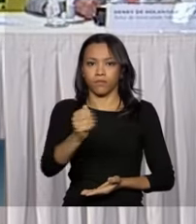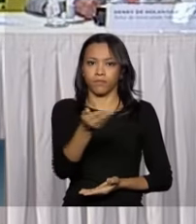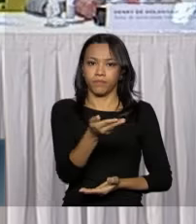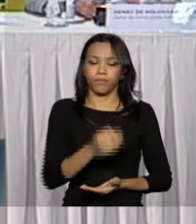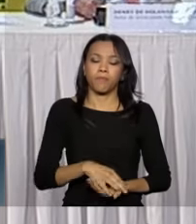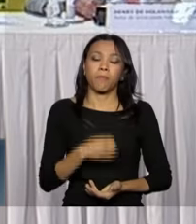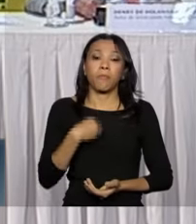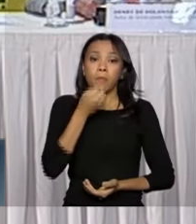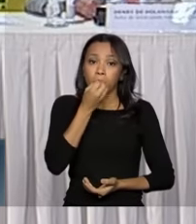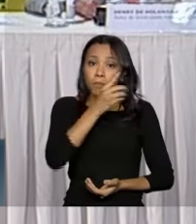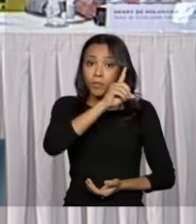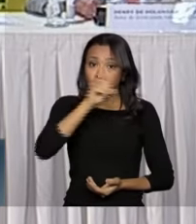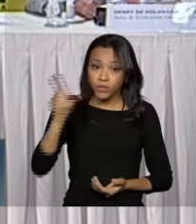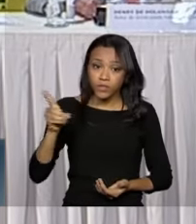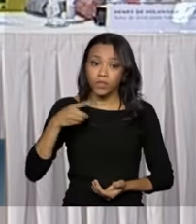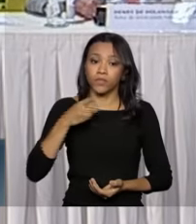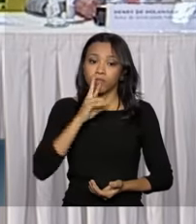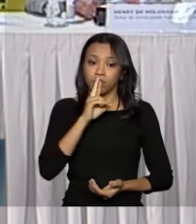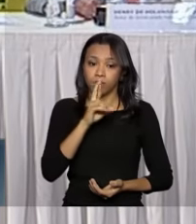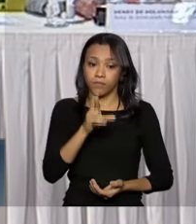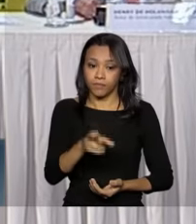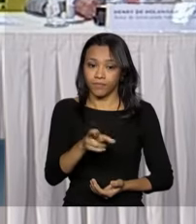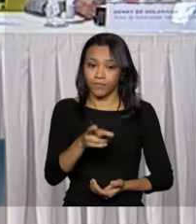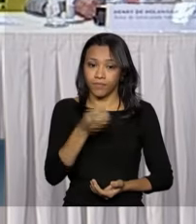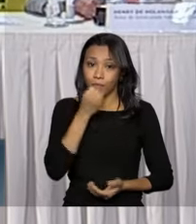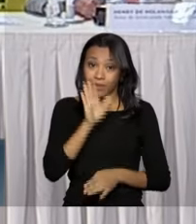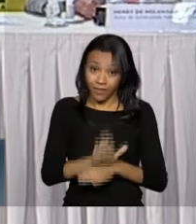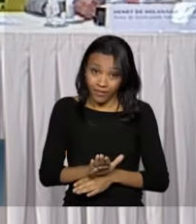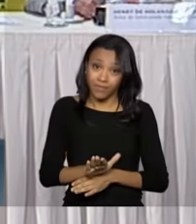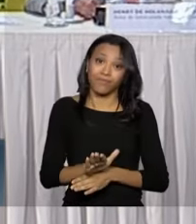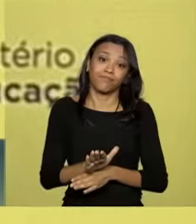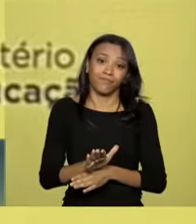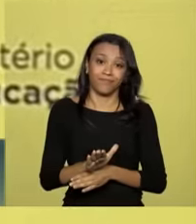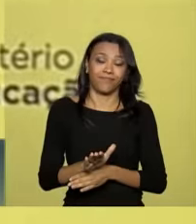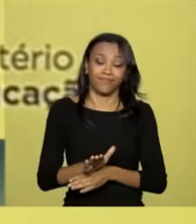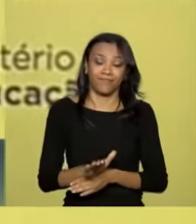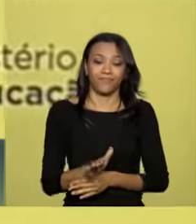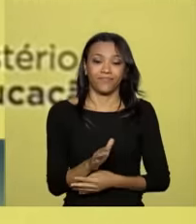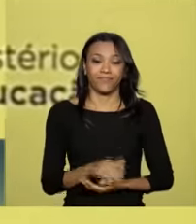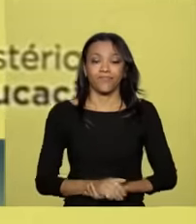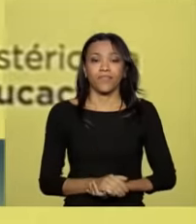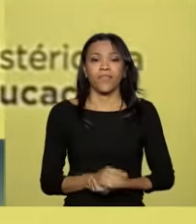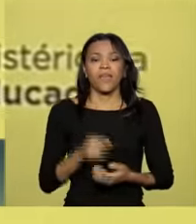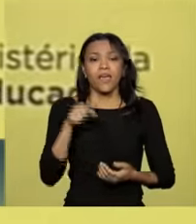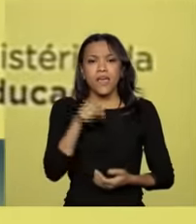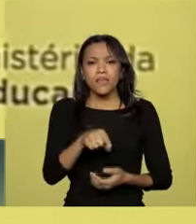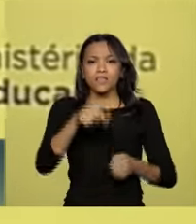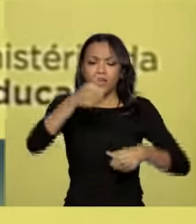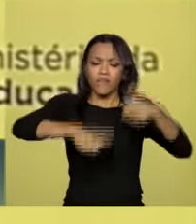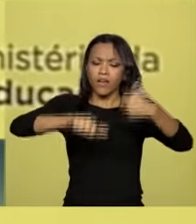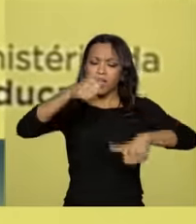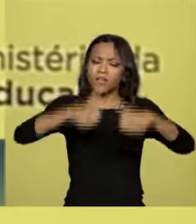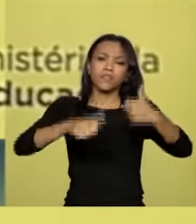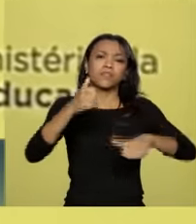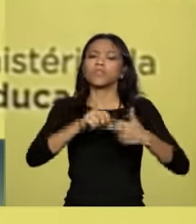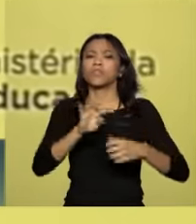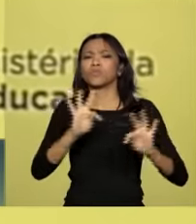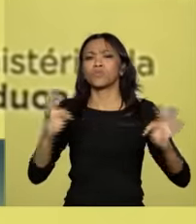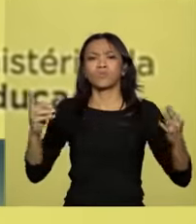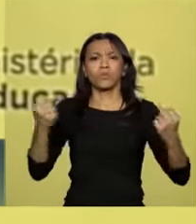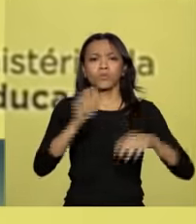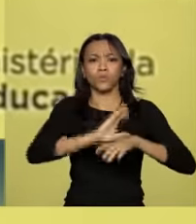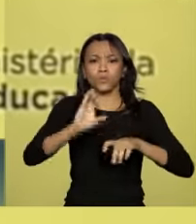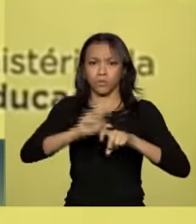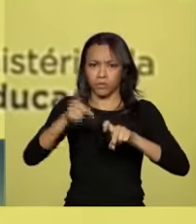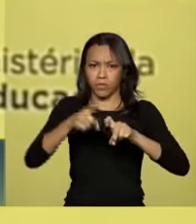Bom dia. Boa tarde já, né? Essa questão da avaliação em loco de todos os cursos de medicina